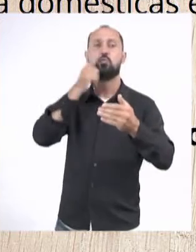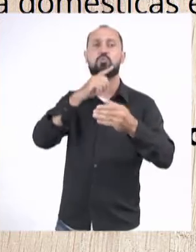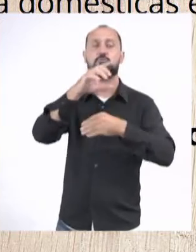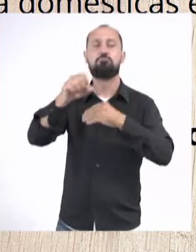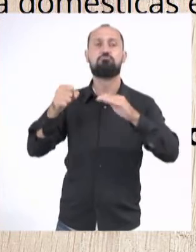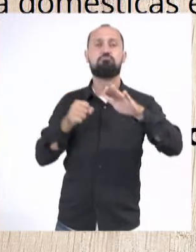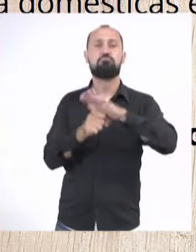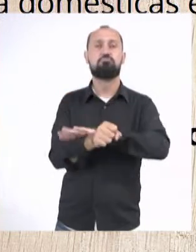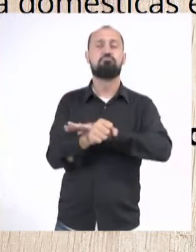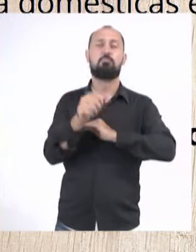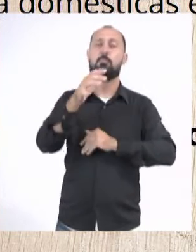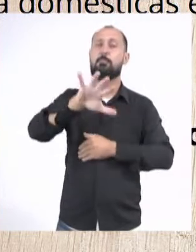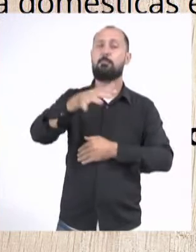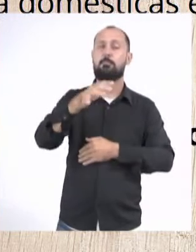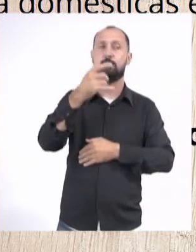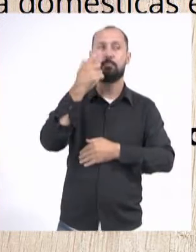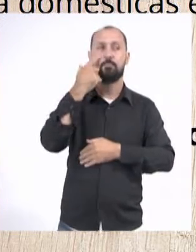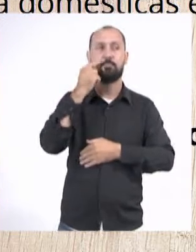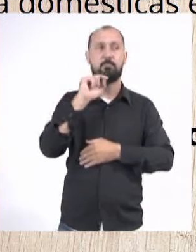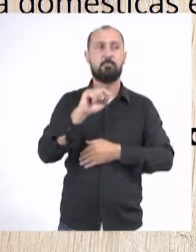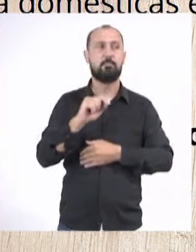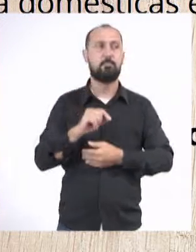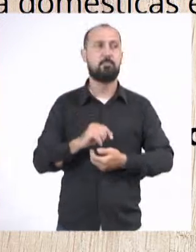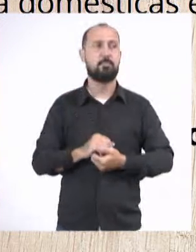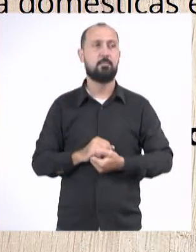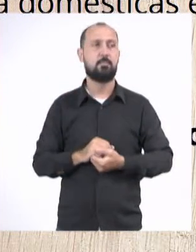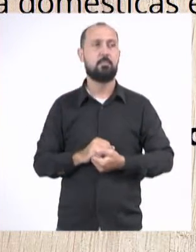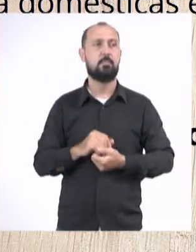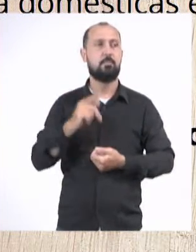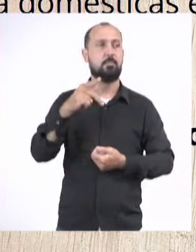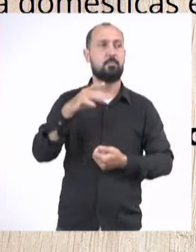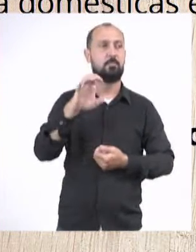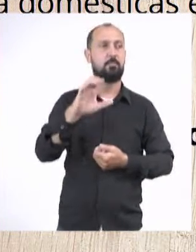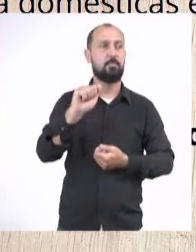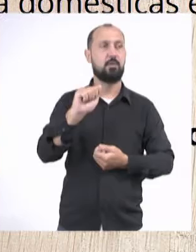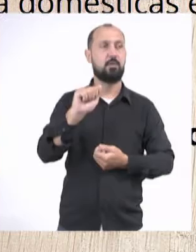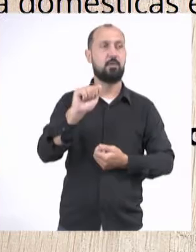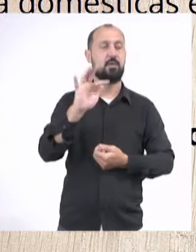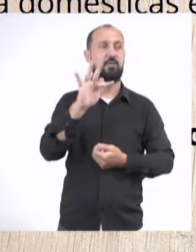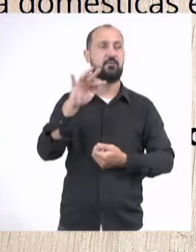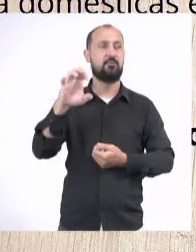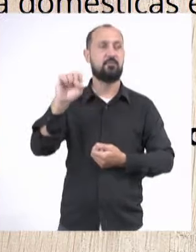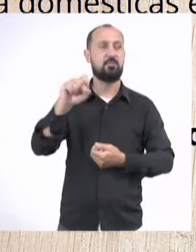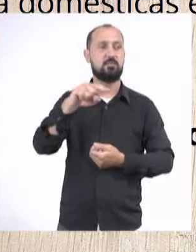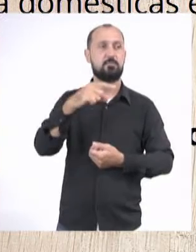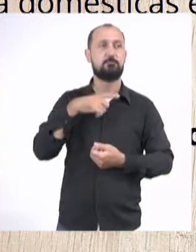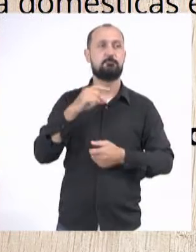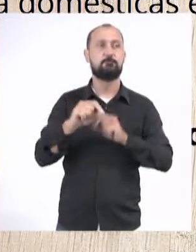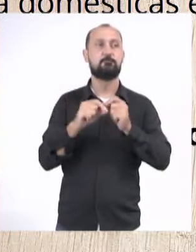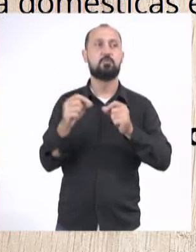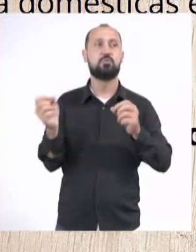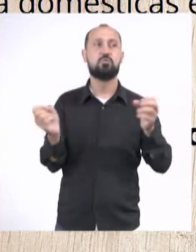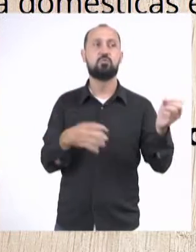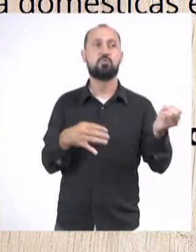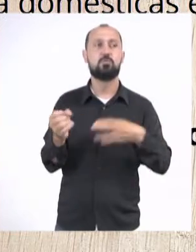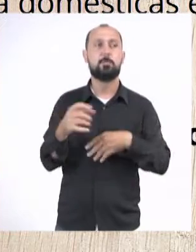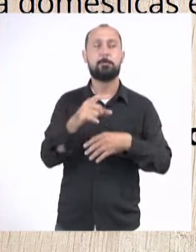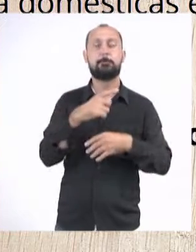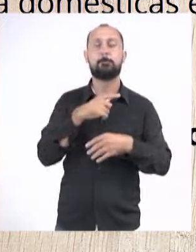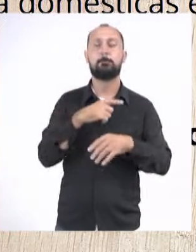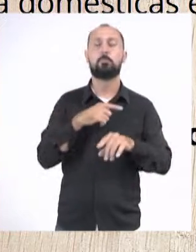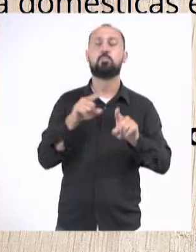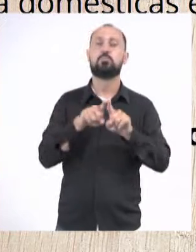incluir o PECAFES, e as outras unidades, no caso 109 unidades,